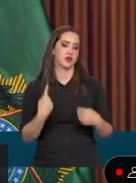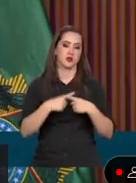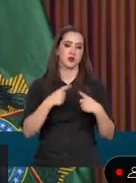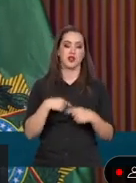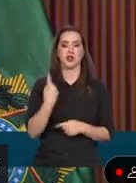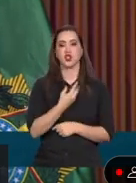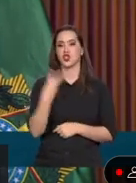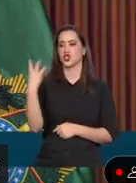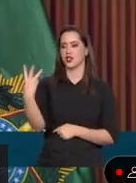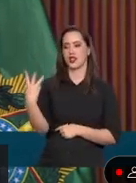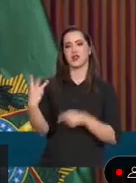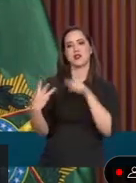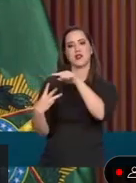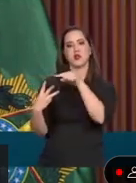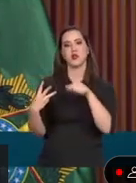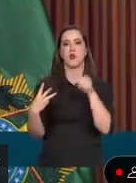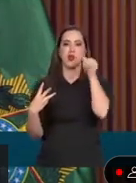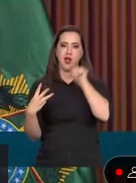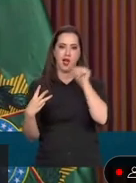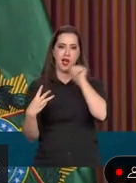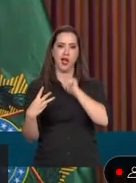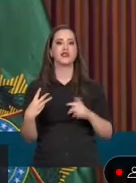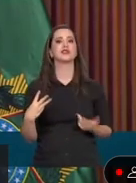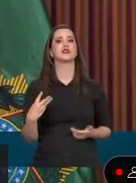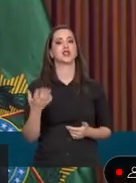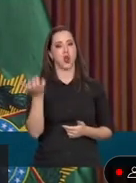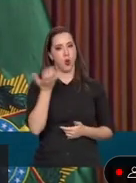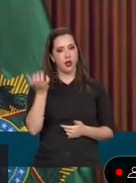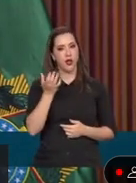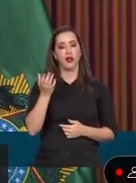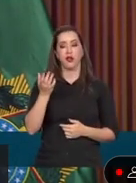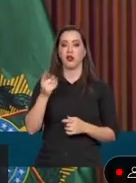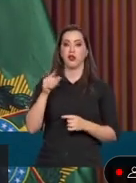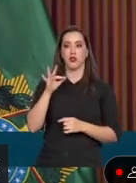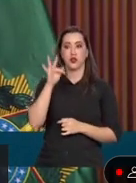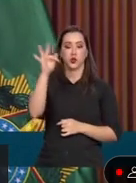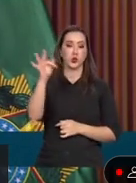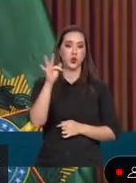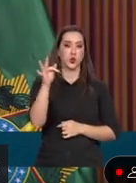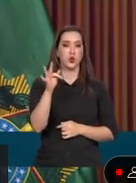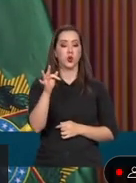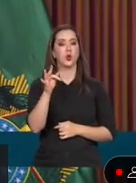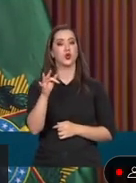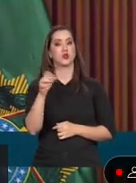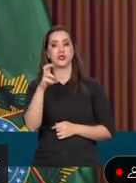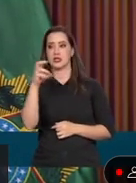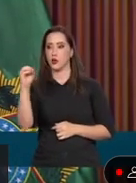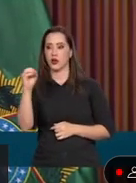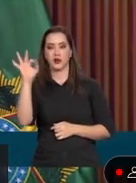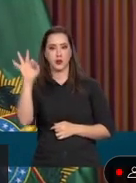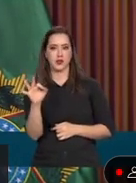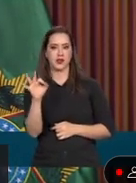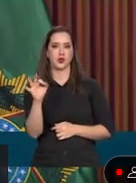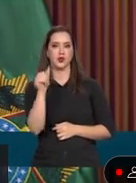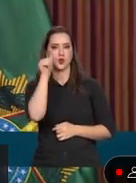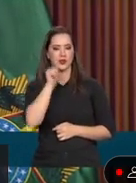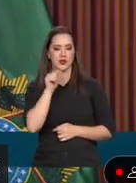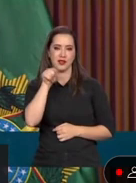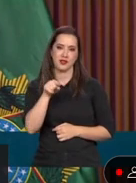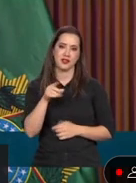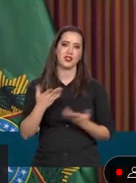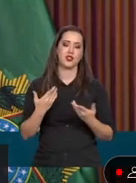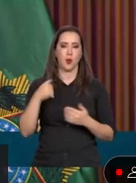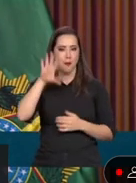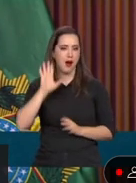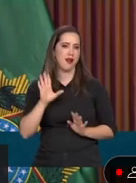temos 3 aqui, haverá um dia que terá meia a meia, um pouco mais de mulheres. Eu quero agradecer a vocês e dizer que, se